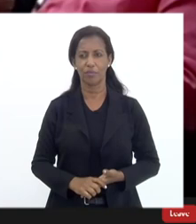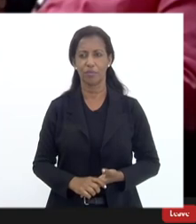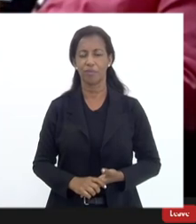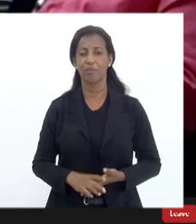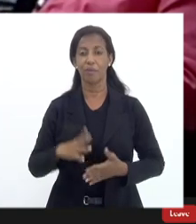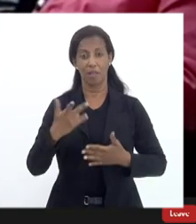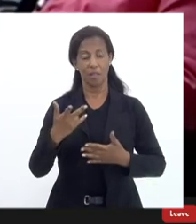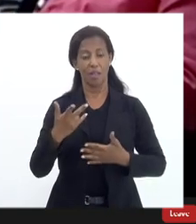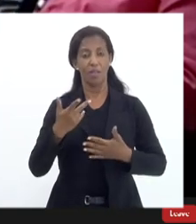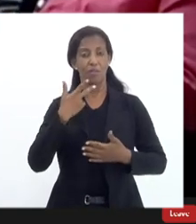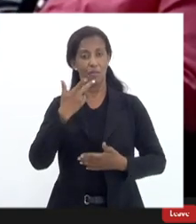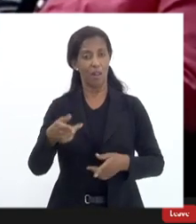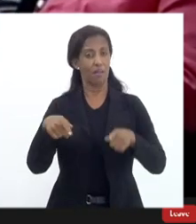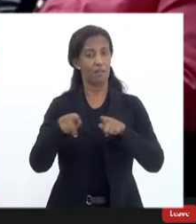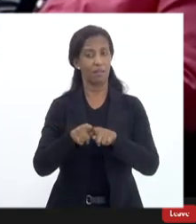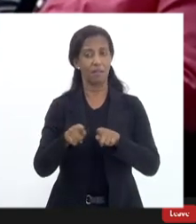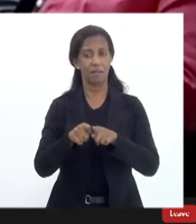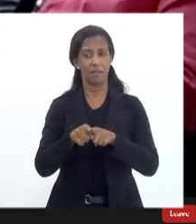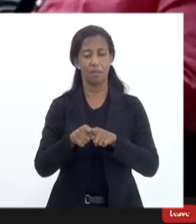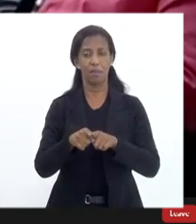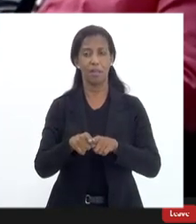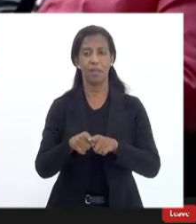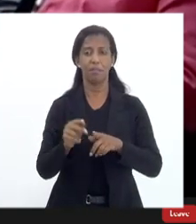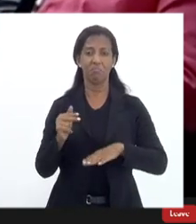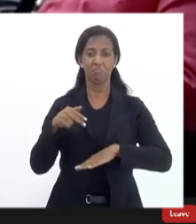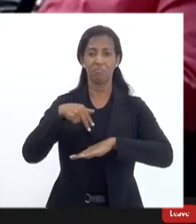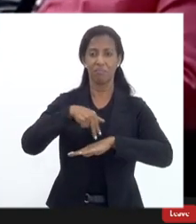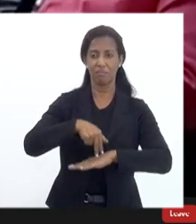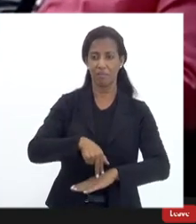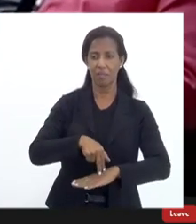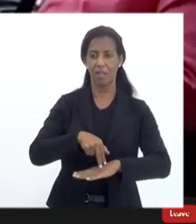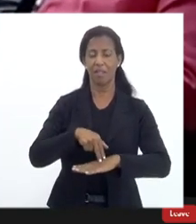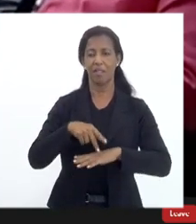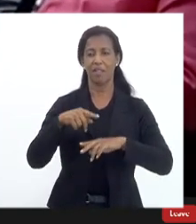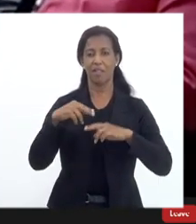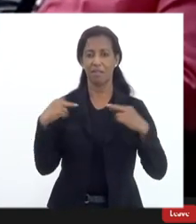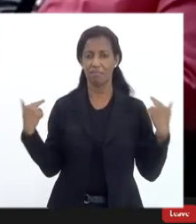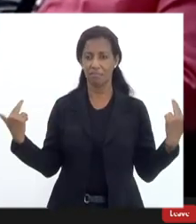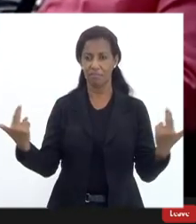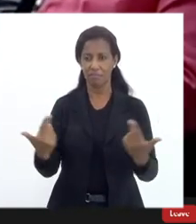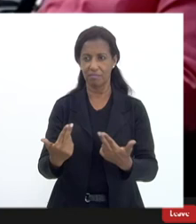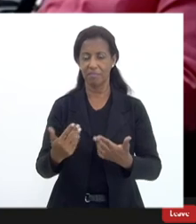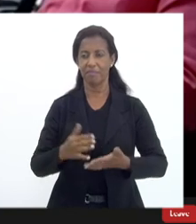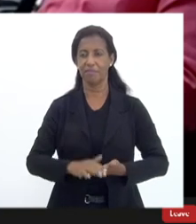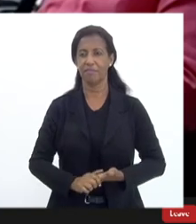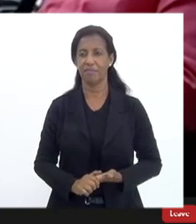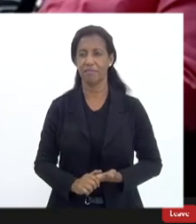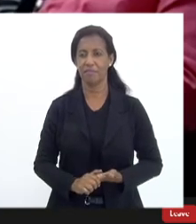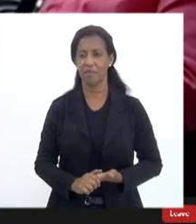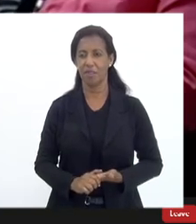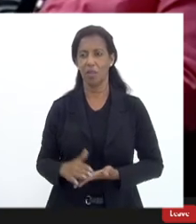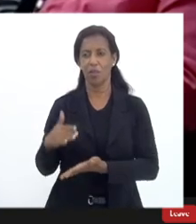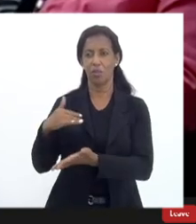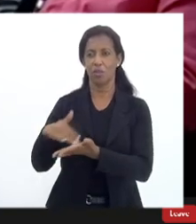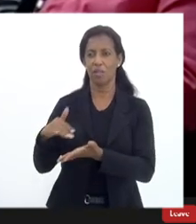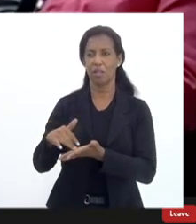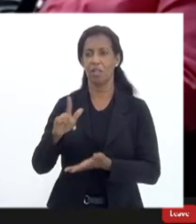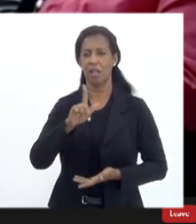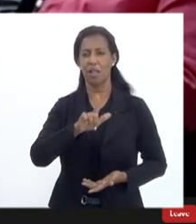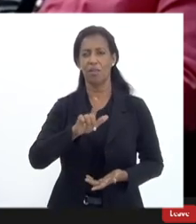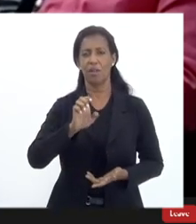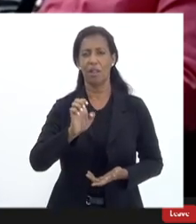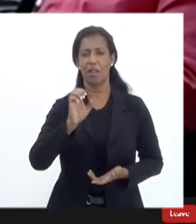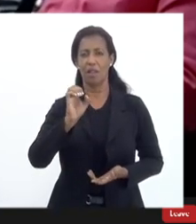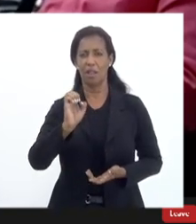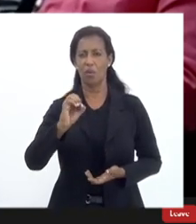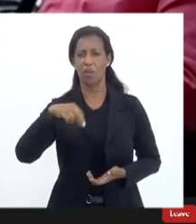que, vamos reforçar aqui, né, com o nosso companheiro, subsecretário Leonardo,